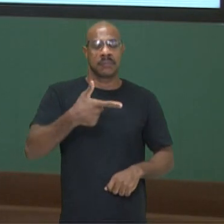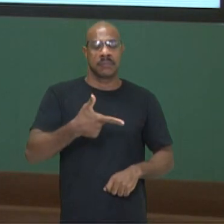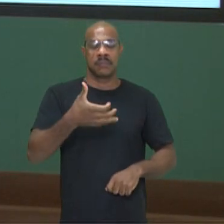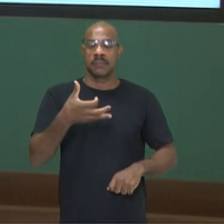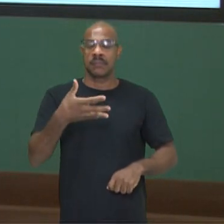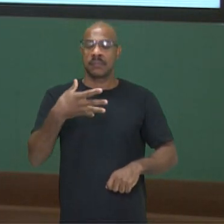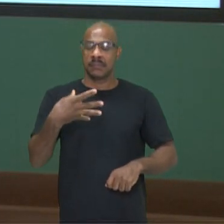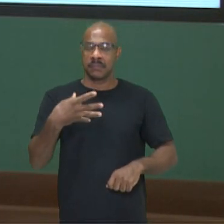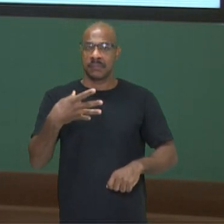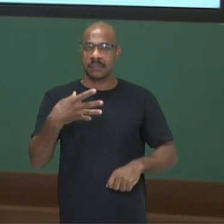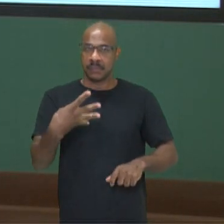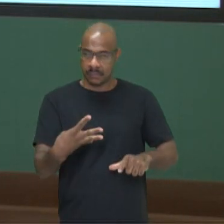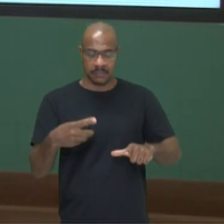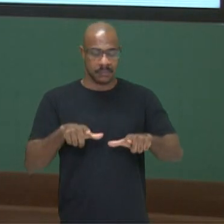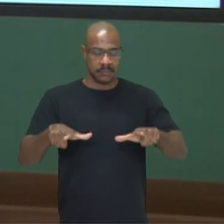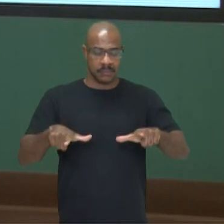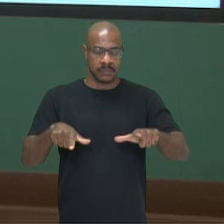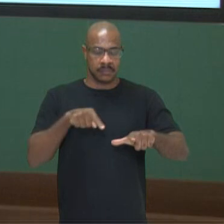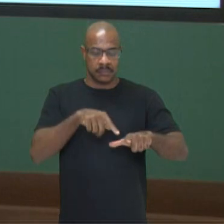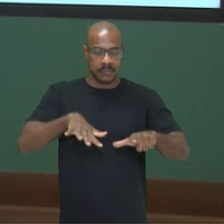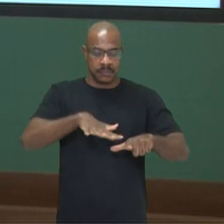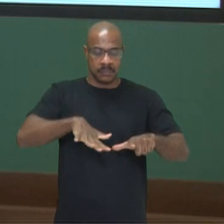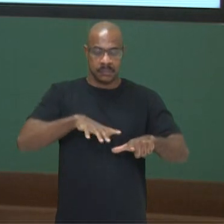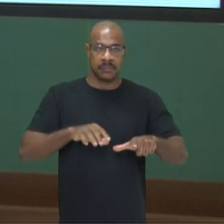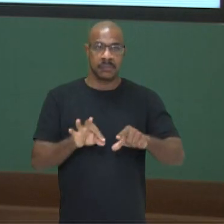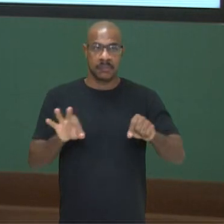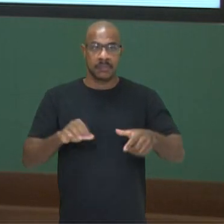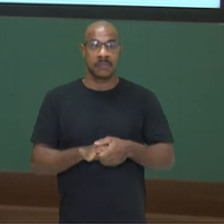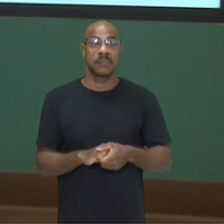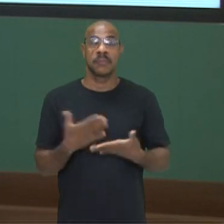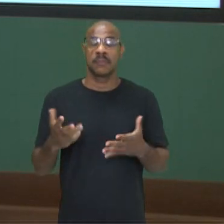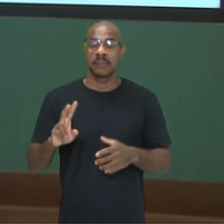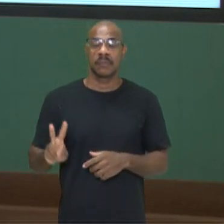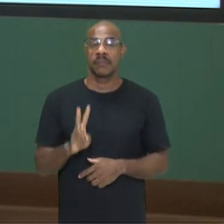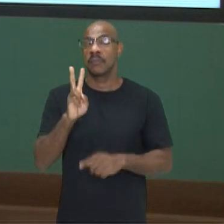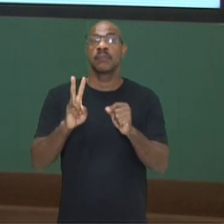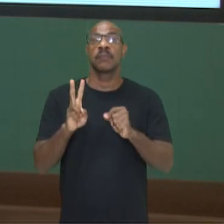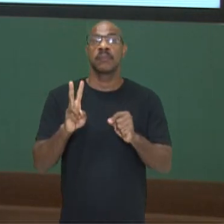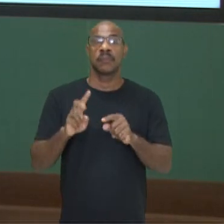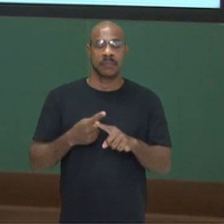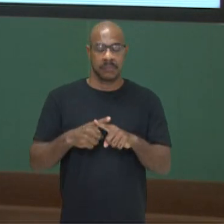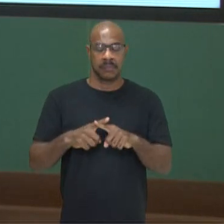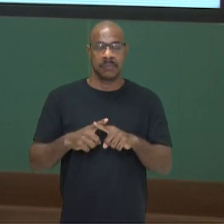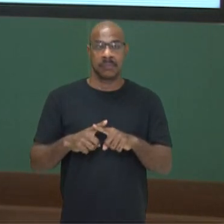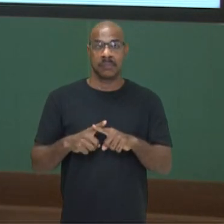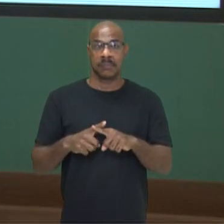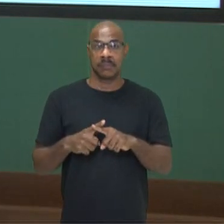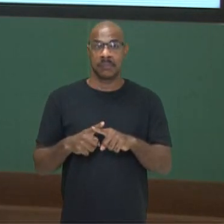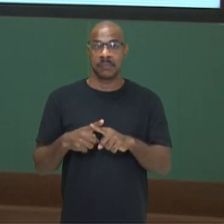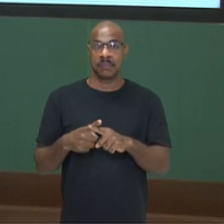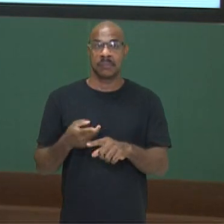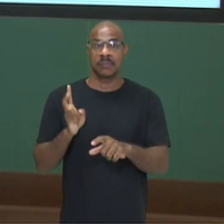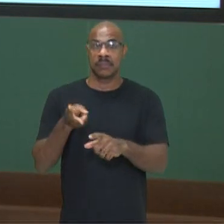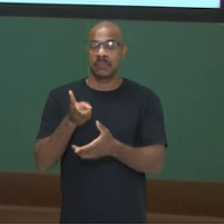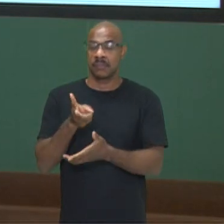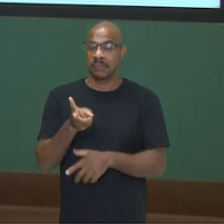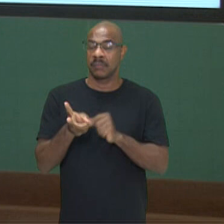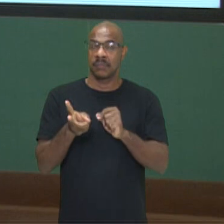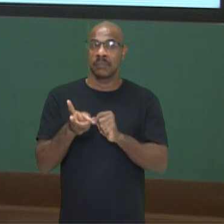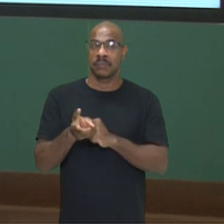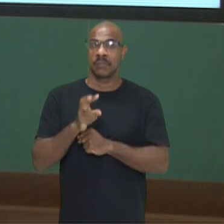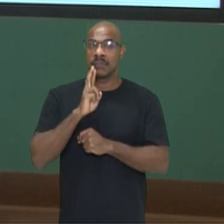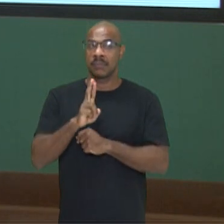quadrados. Então, temos que descobrir qual é o valor que multiplicado por ele mesmo nos